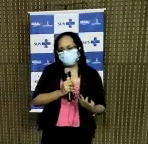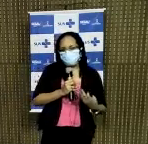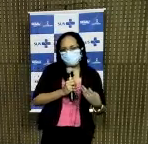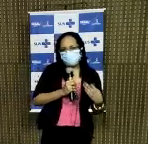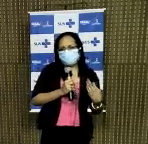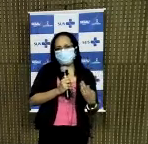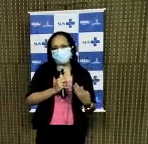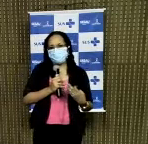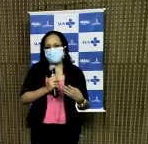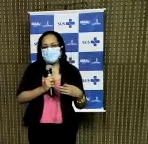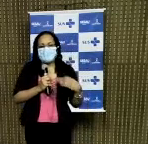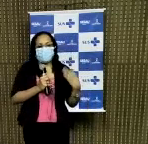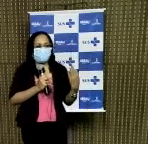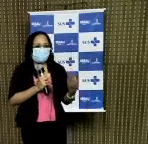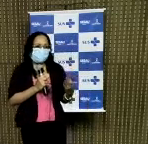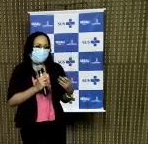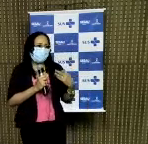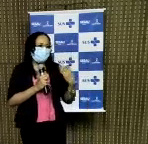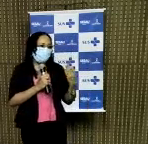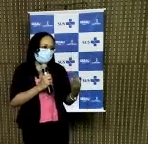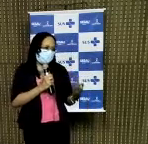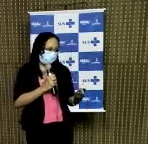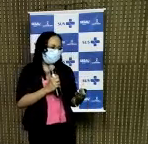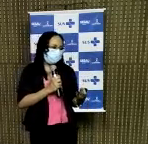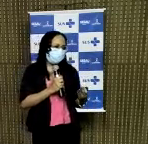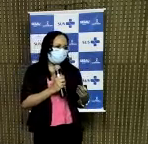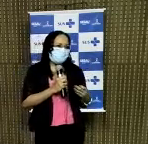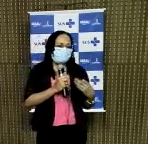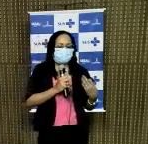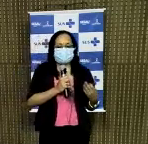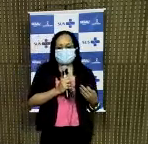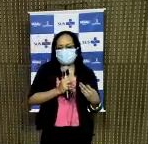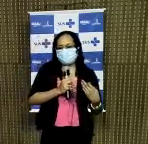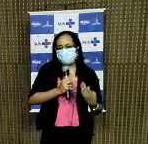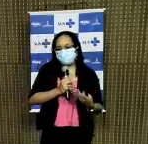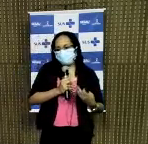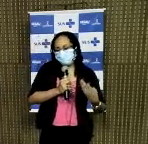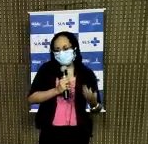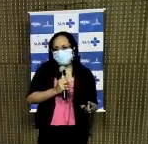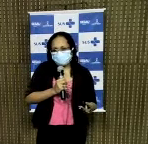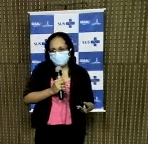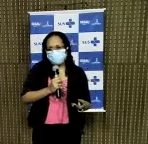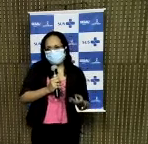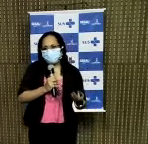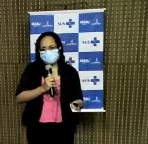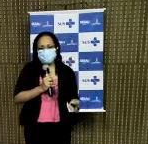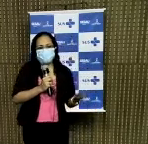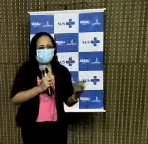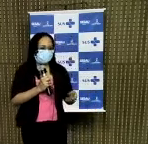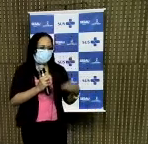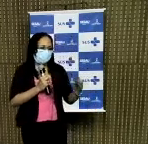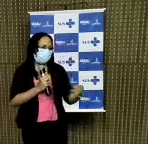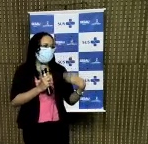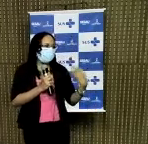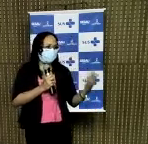unidade de saúde, e com isso a gente conseguir ter esse olhar, né, mais delicado em relação a diversas questões que afligem a